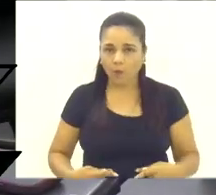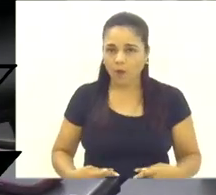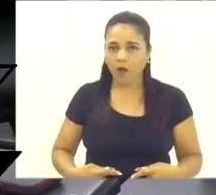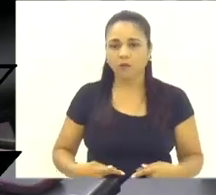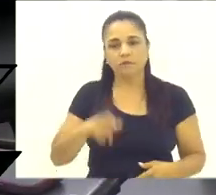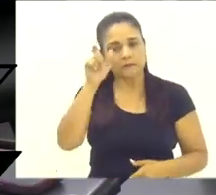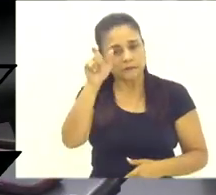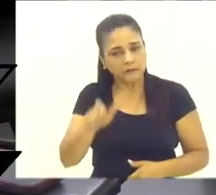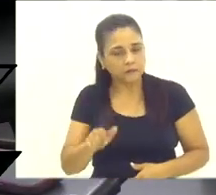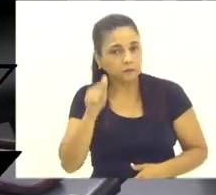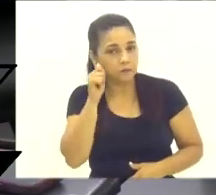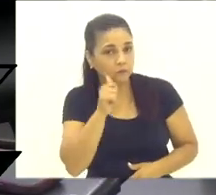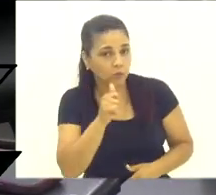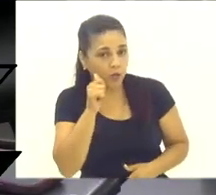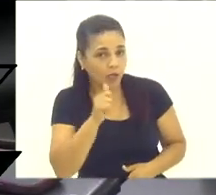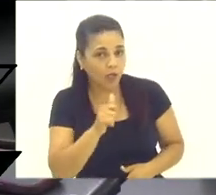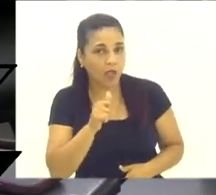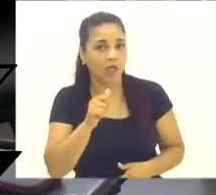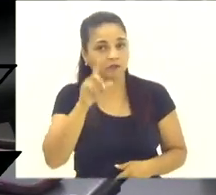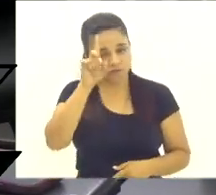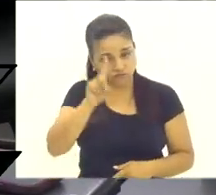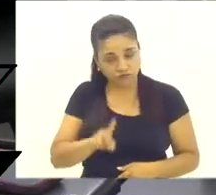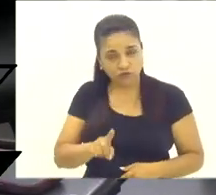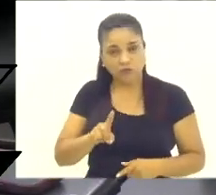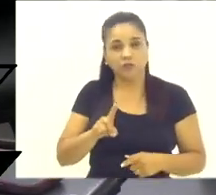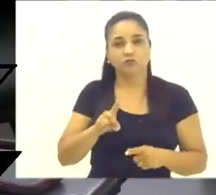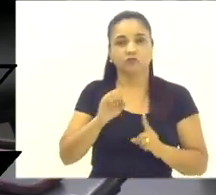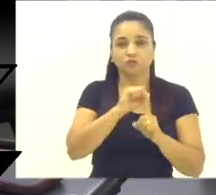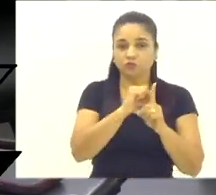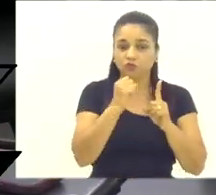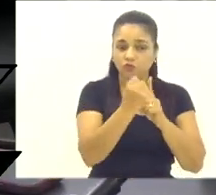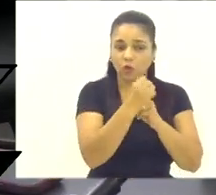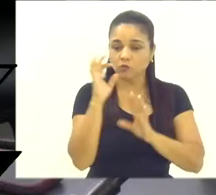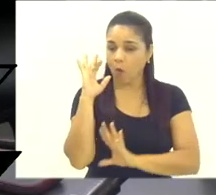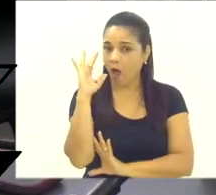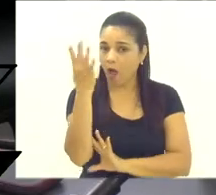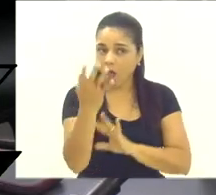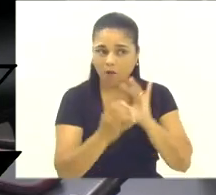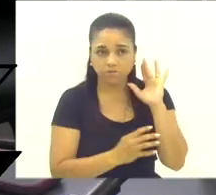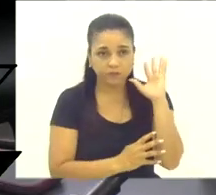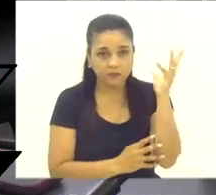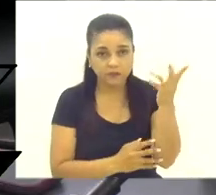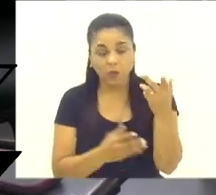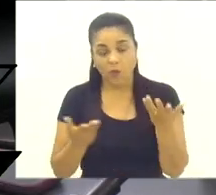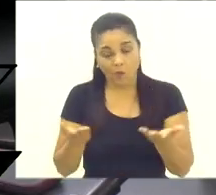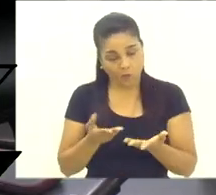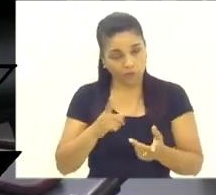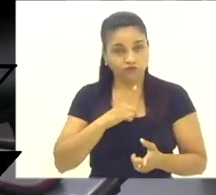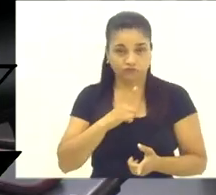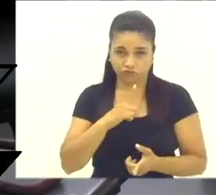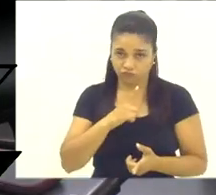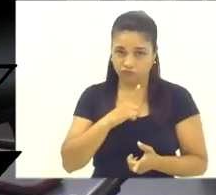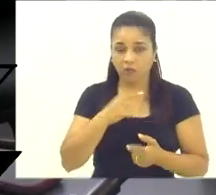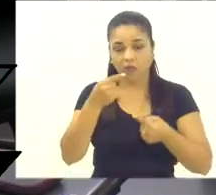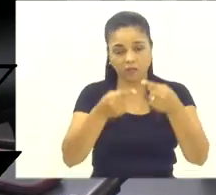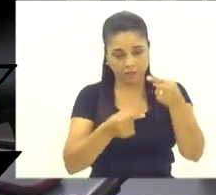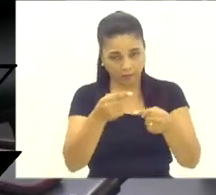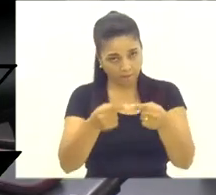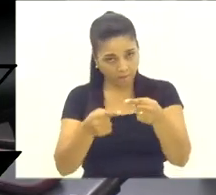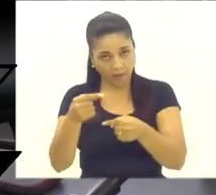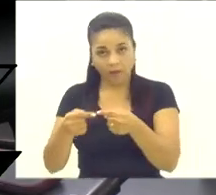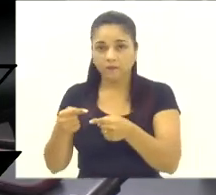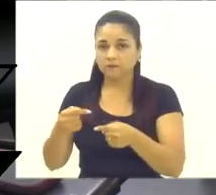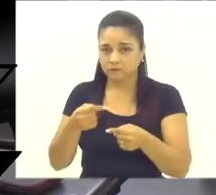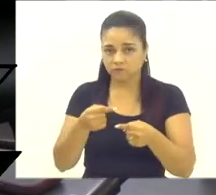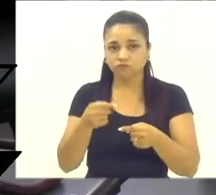questão das mulheres da questão da justiça social também porque a gente tem muito hoje esse debate sobre